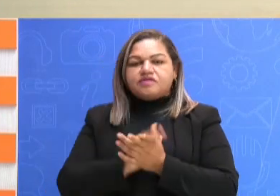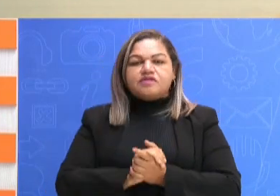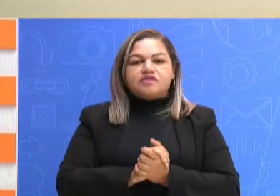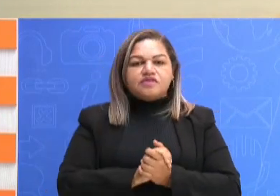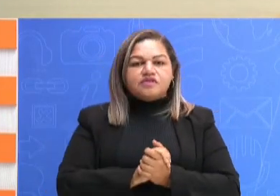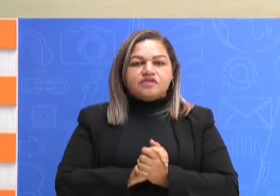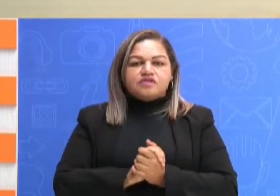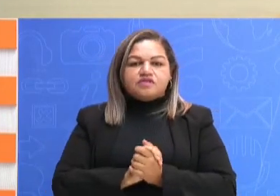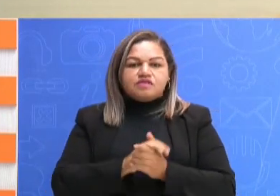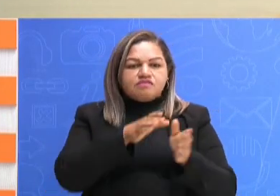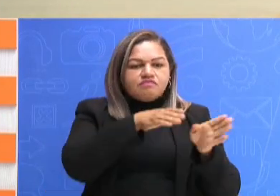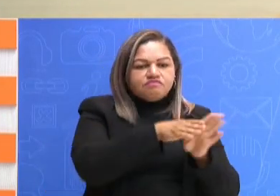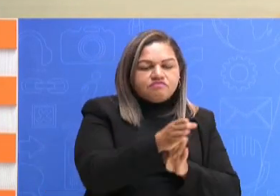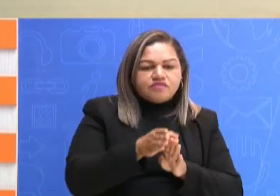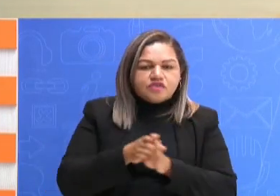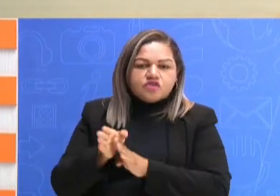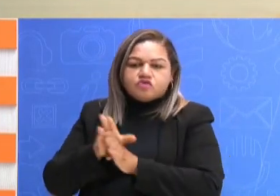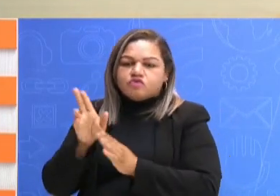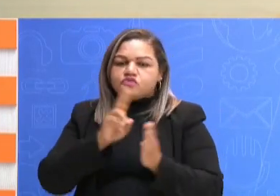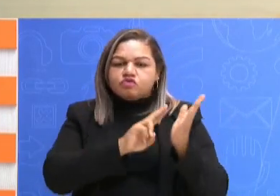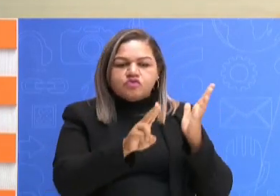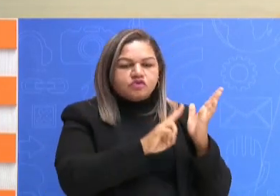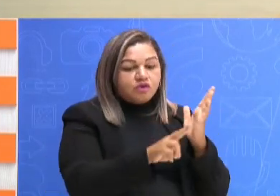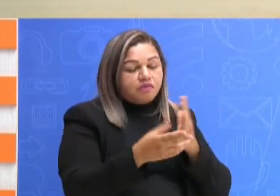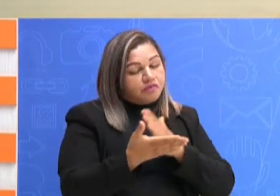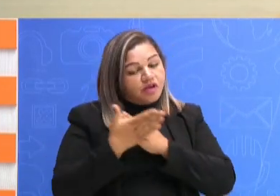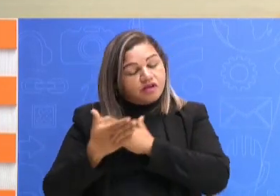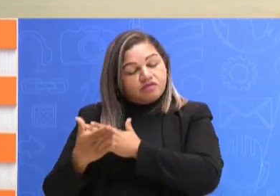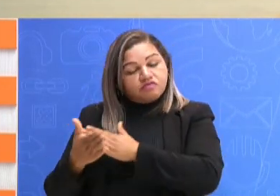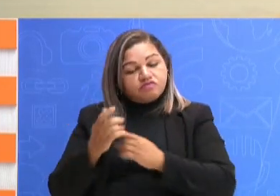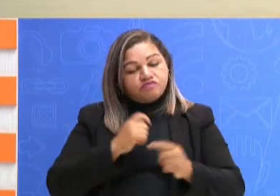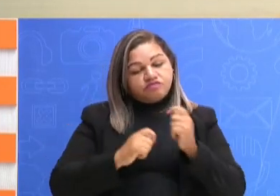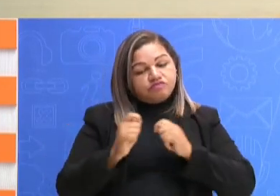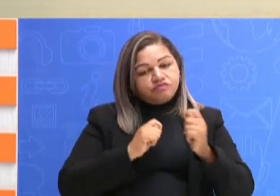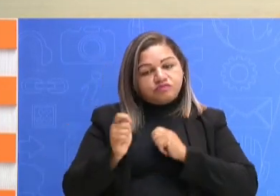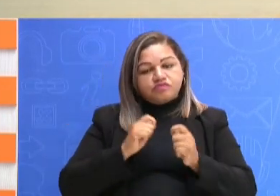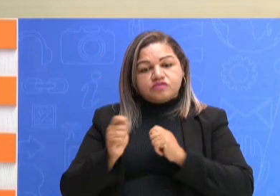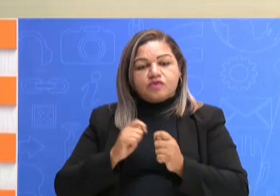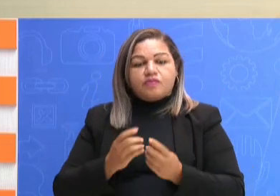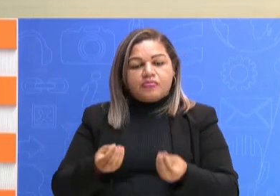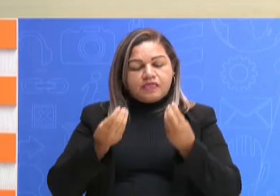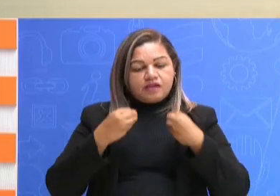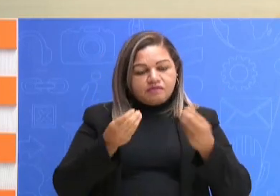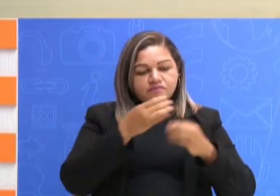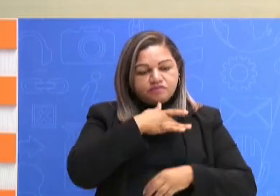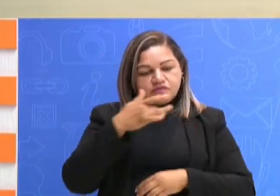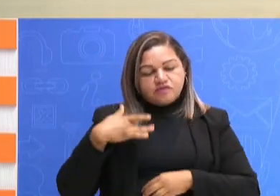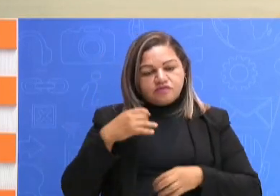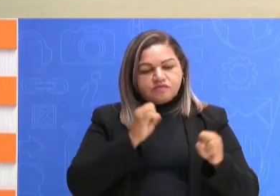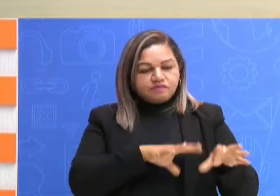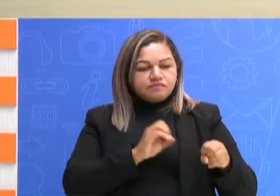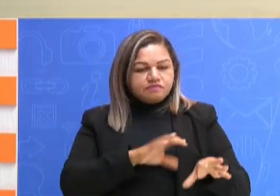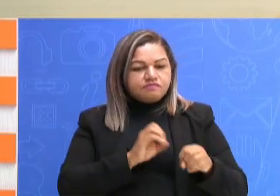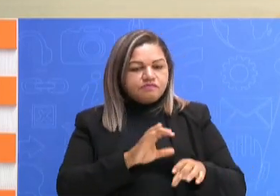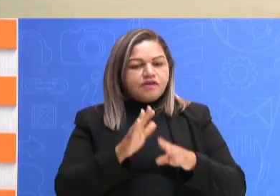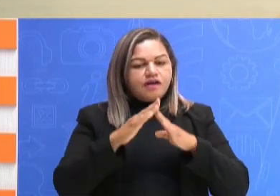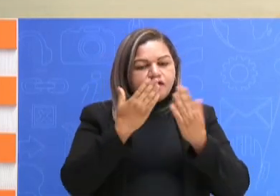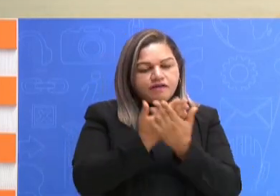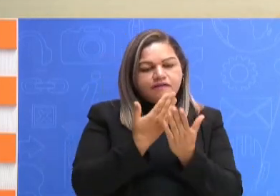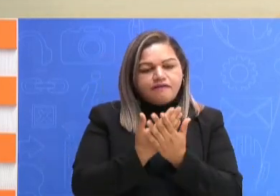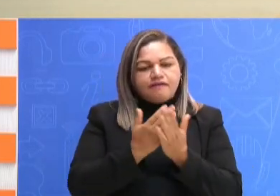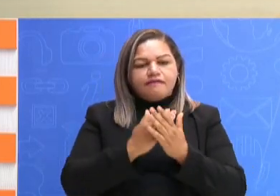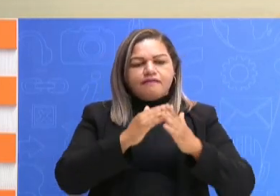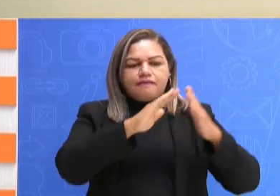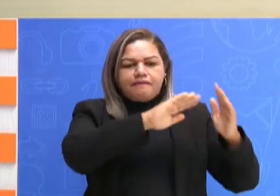irei direcionar os nomes melhores para nos ajudar a administrar, para nos ajudar a trazer muito mais saúde, muito mais educação, mais escolas,